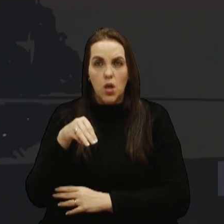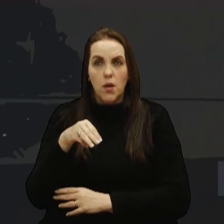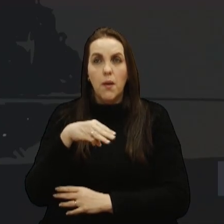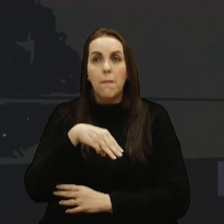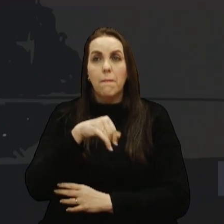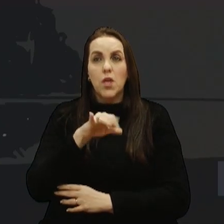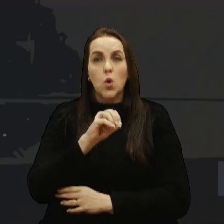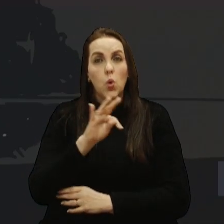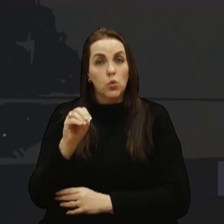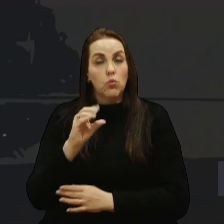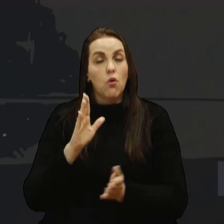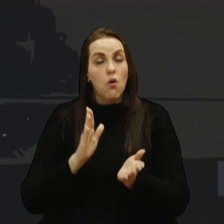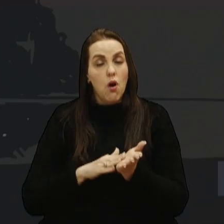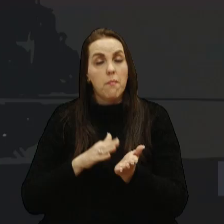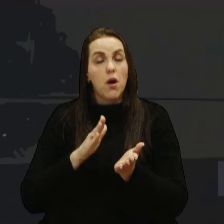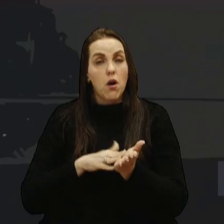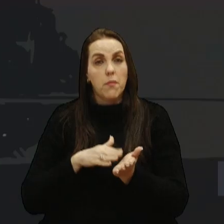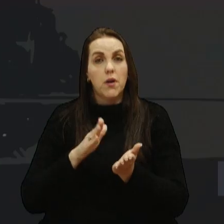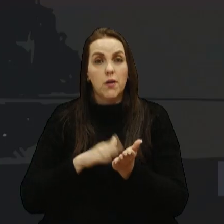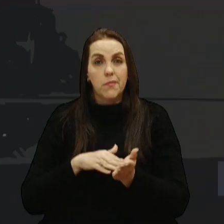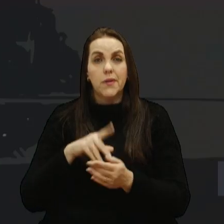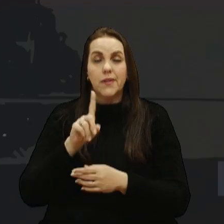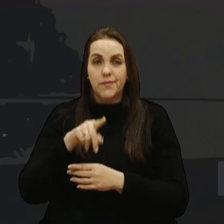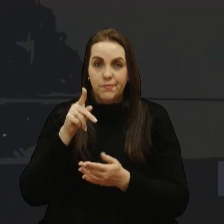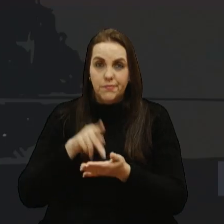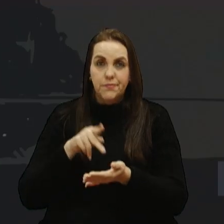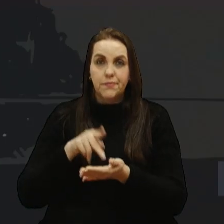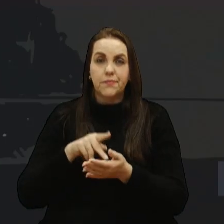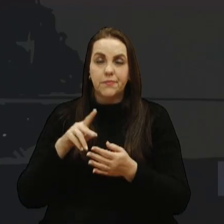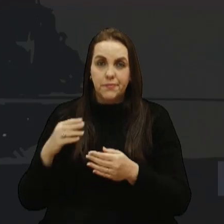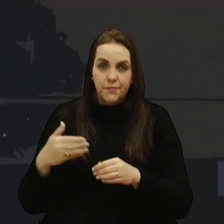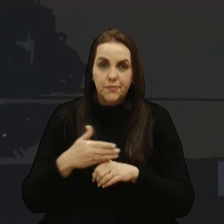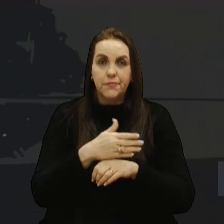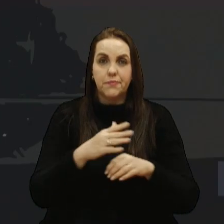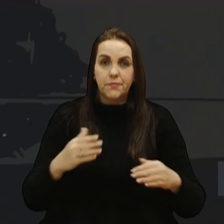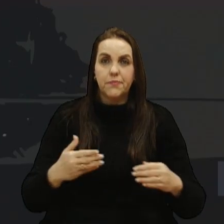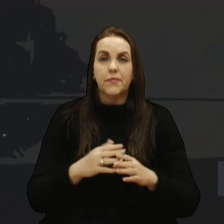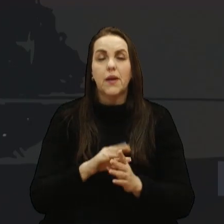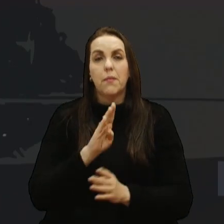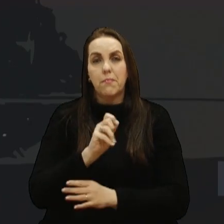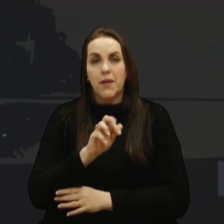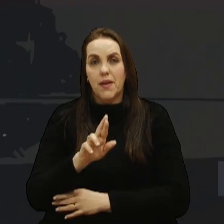muito, porque de fato é uma ligação com a BR-116. Próximo.